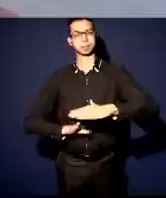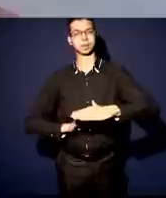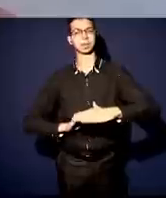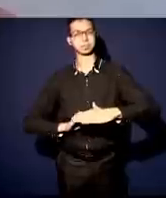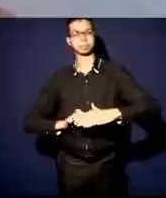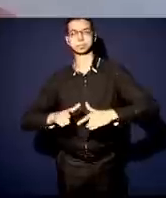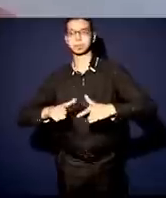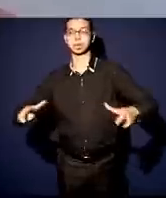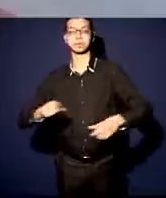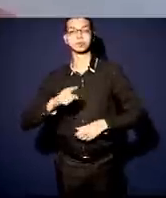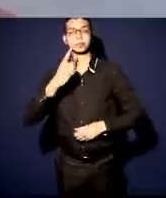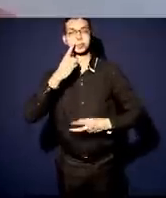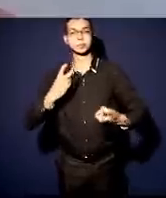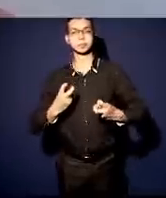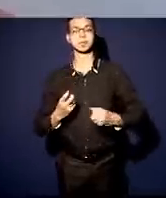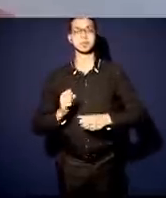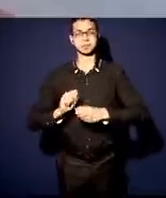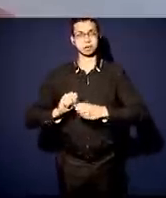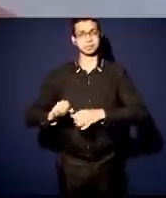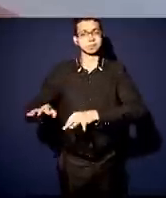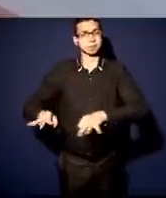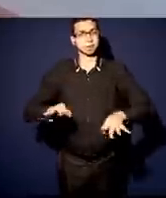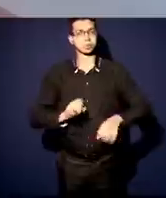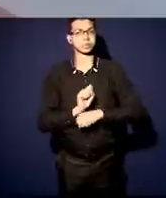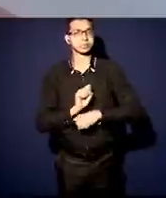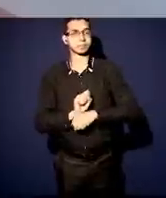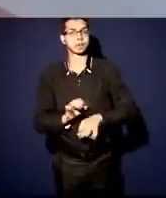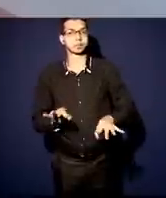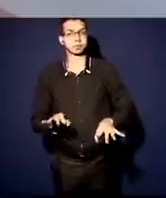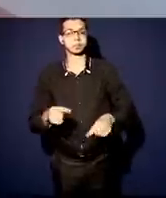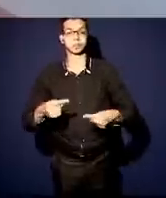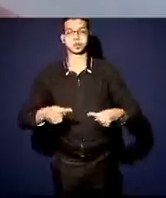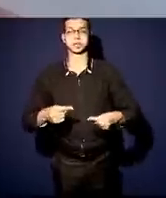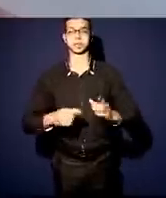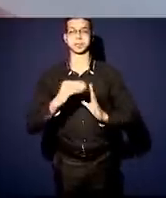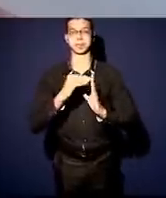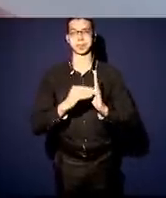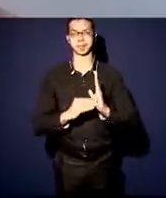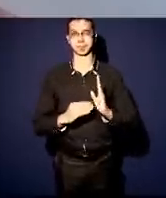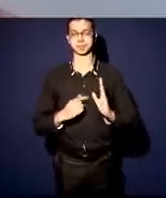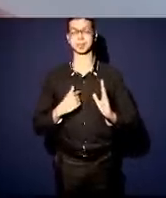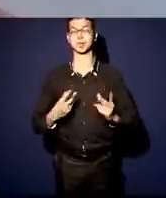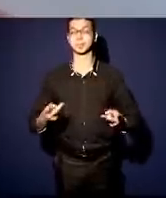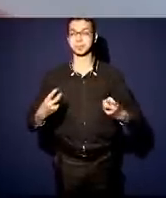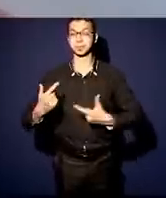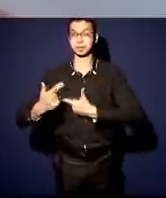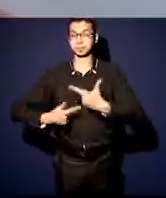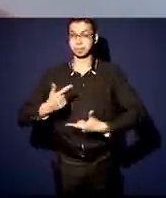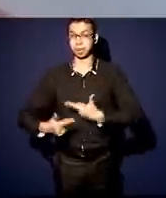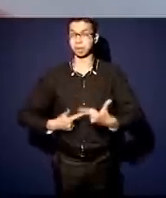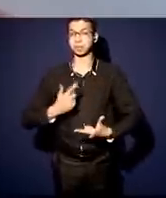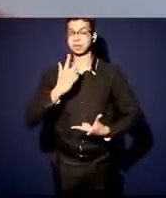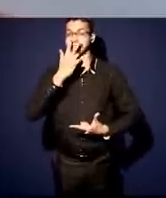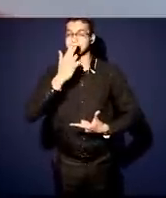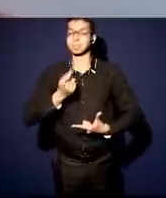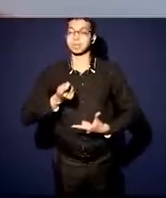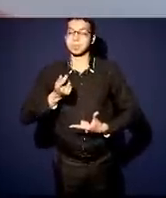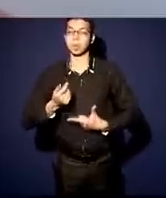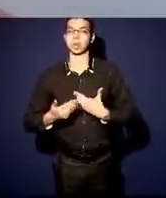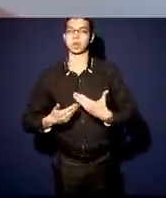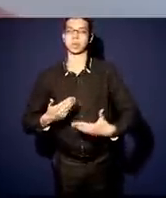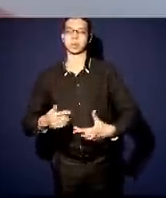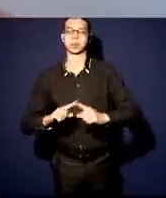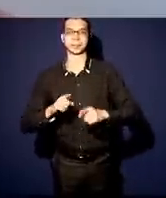que é esperado, né? Dada a política monetária, elas estão diminuindo a sua força de trabalho. Mas quando você vai para pequenas e médias